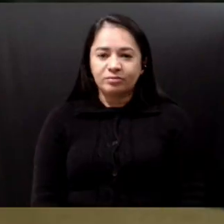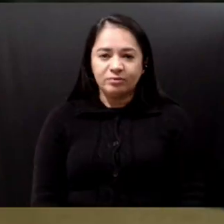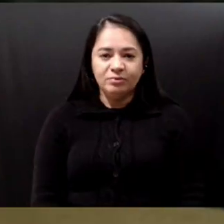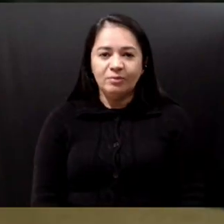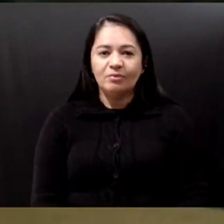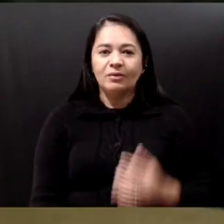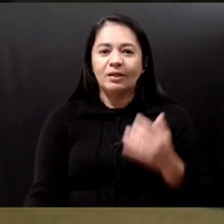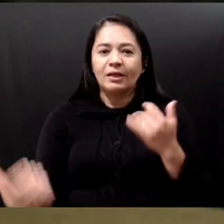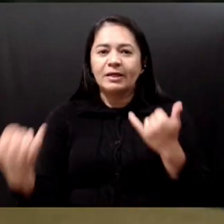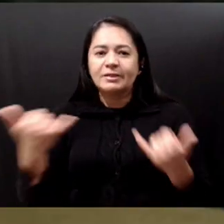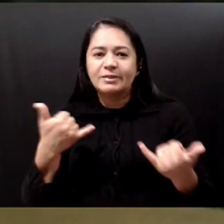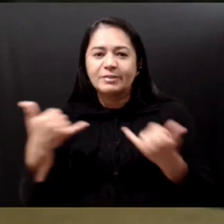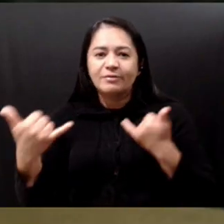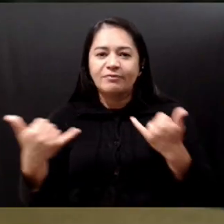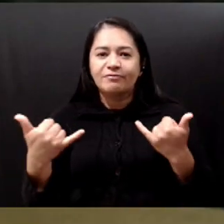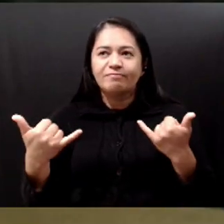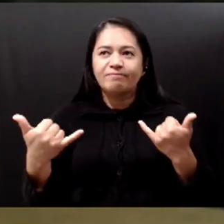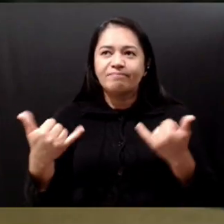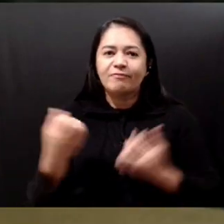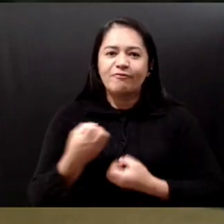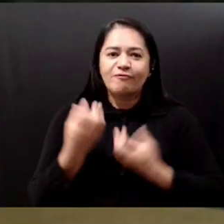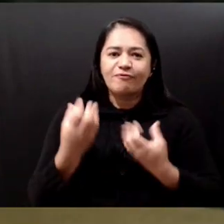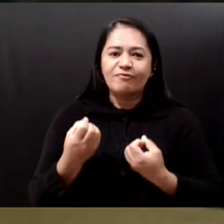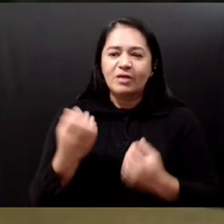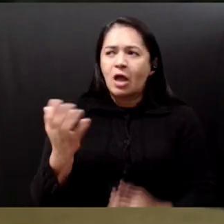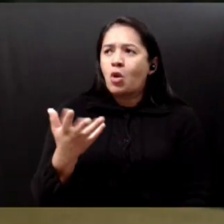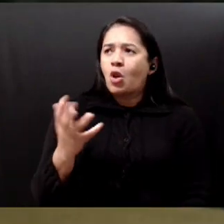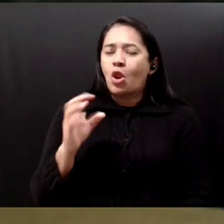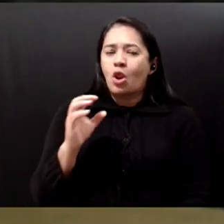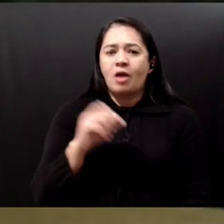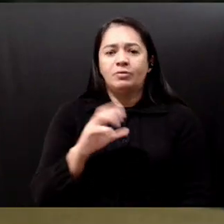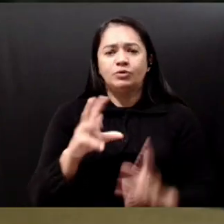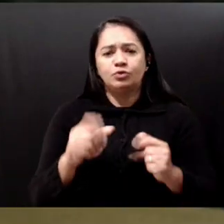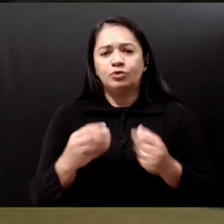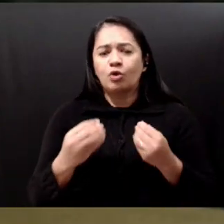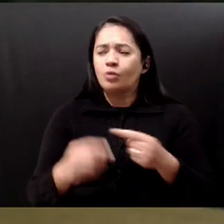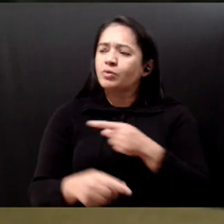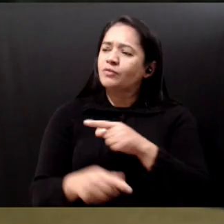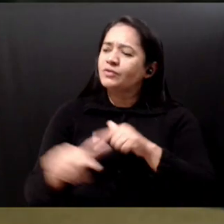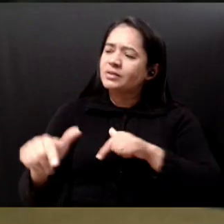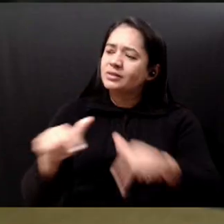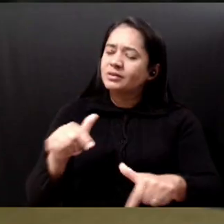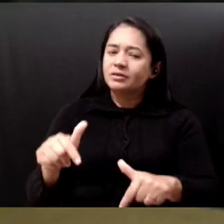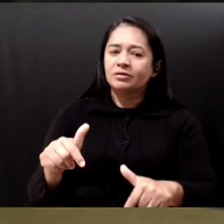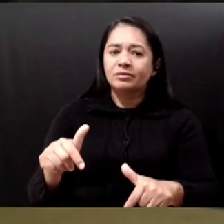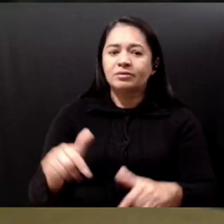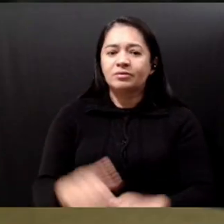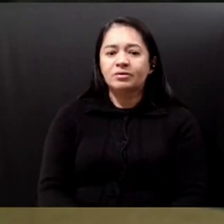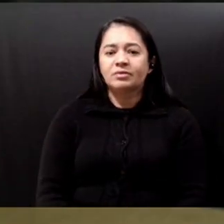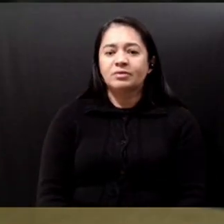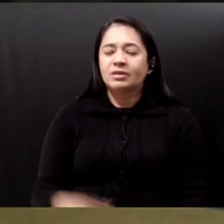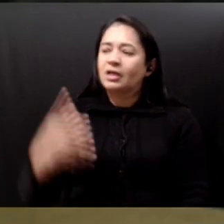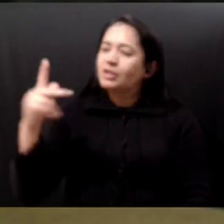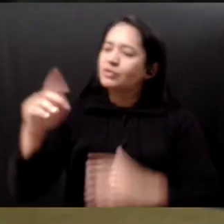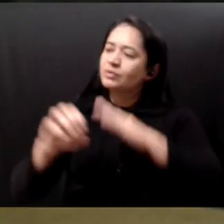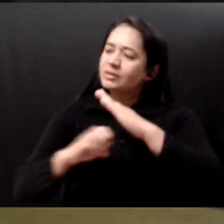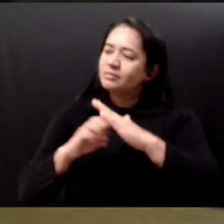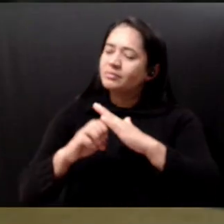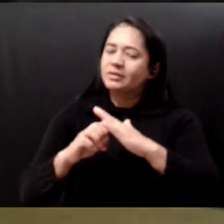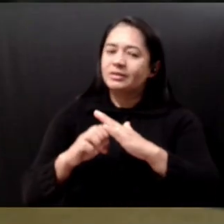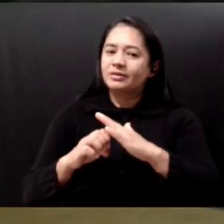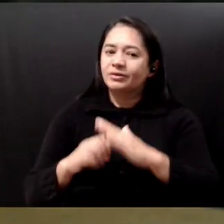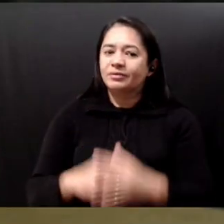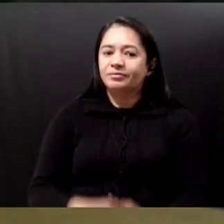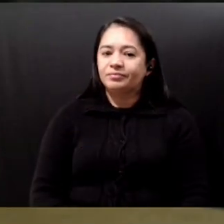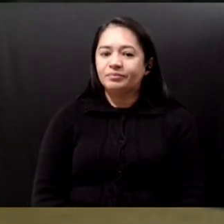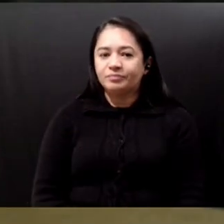essa imediatismo de tudo? Como é que você trabalha com as suas empreendedoras, suas microempreendedoras, tudo isso?